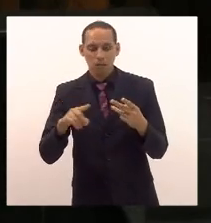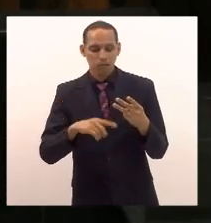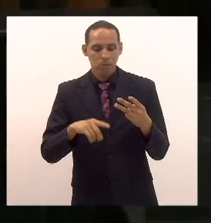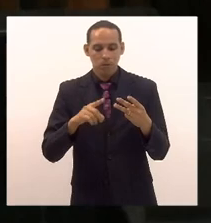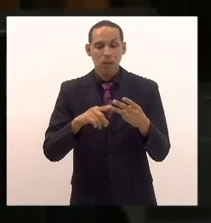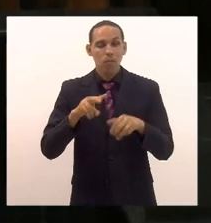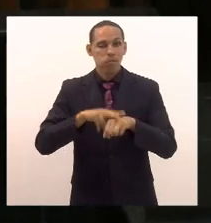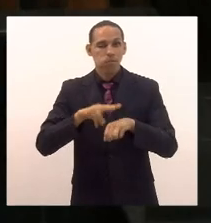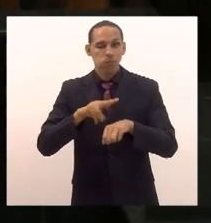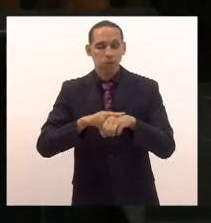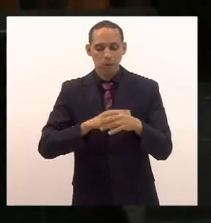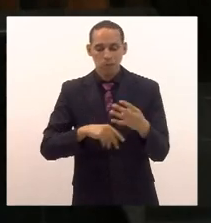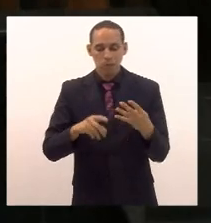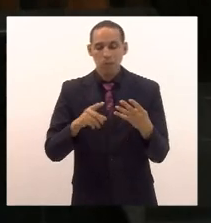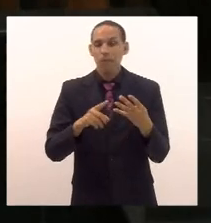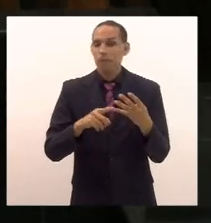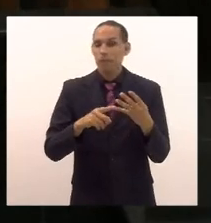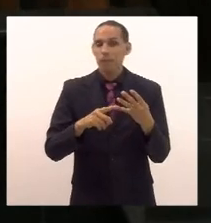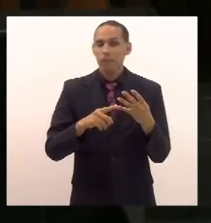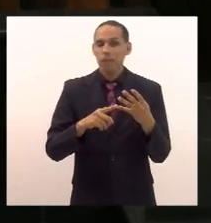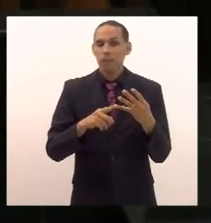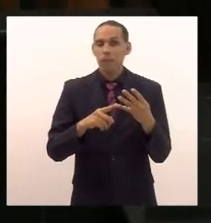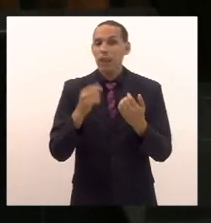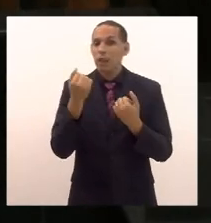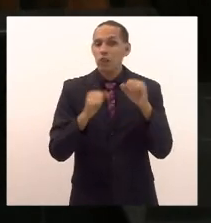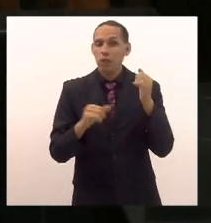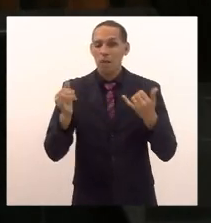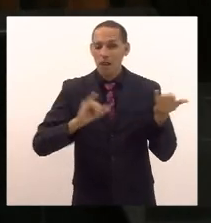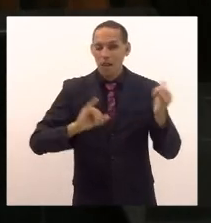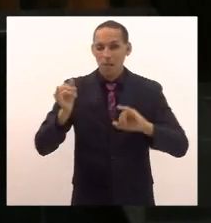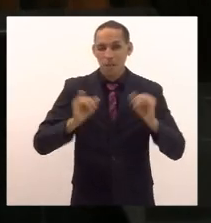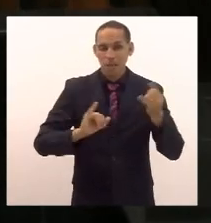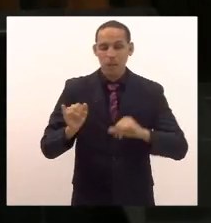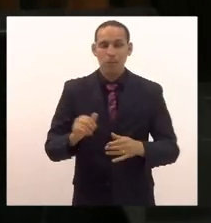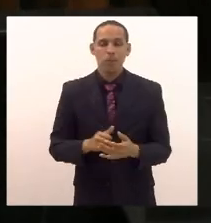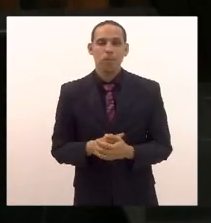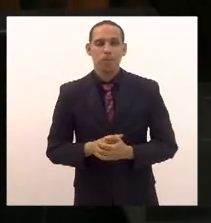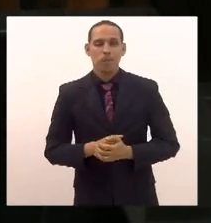o vidro indústria química